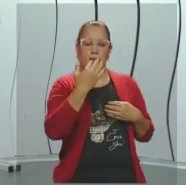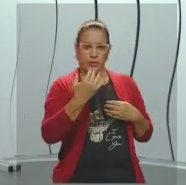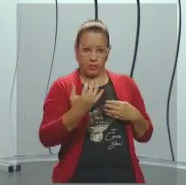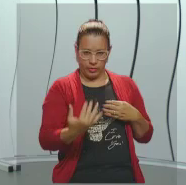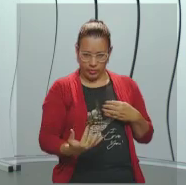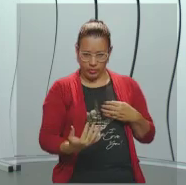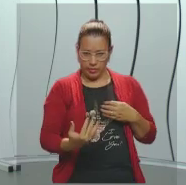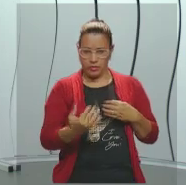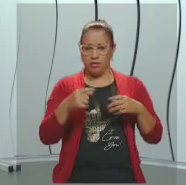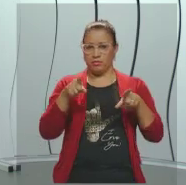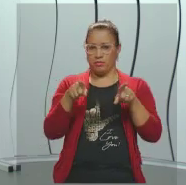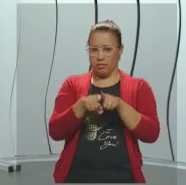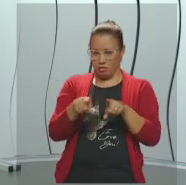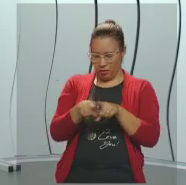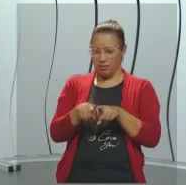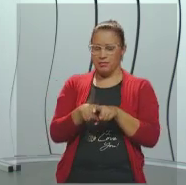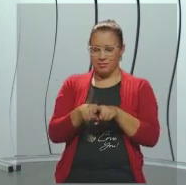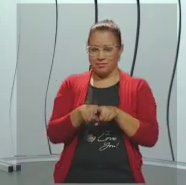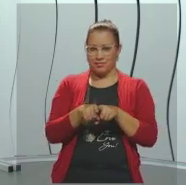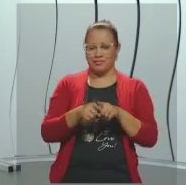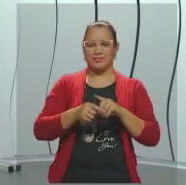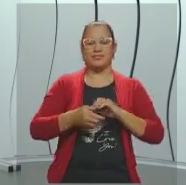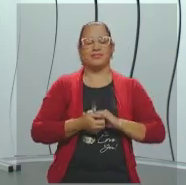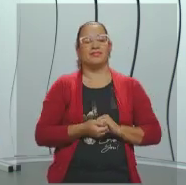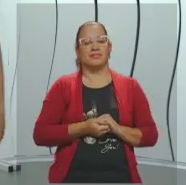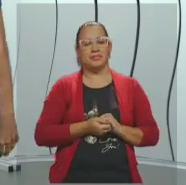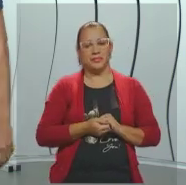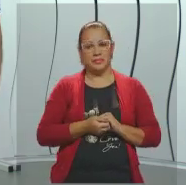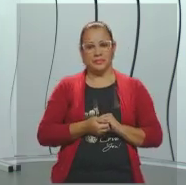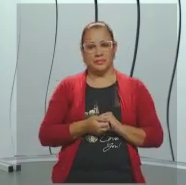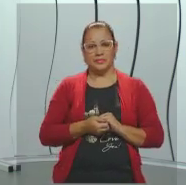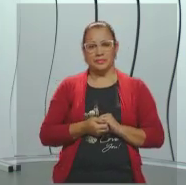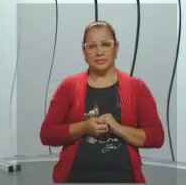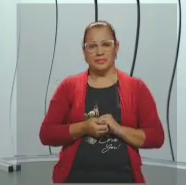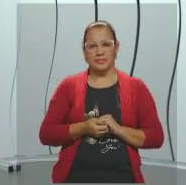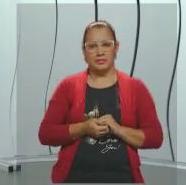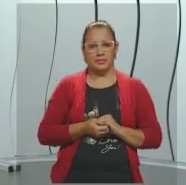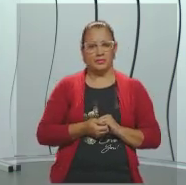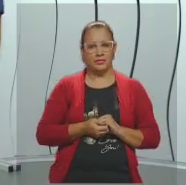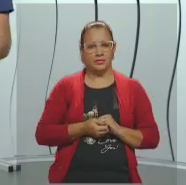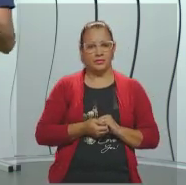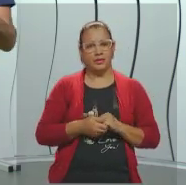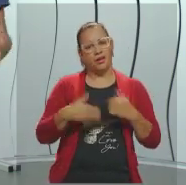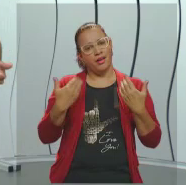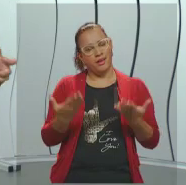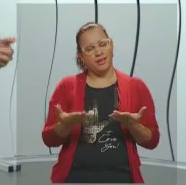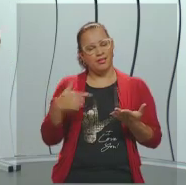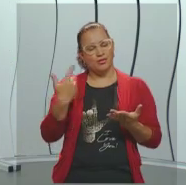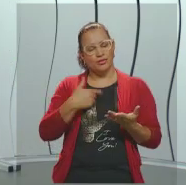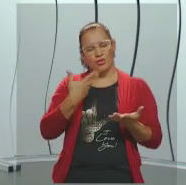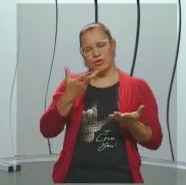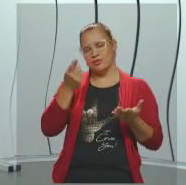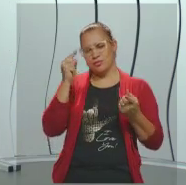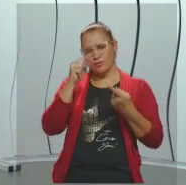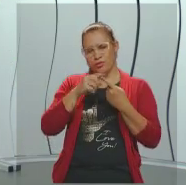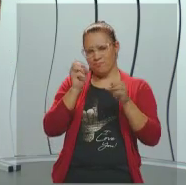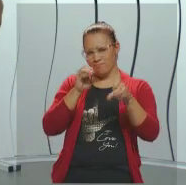pulmões e faz a gente expirar, tirar o ar do organismo. Essas